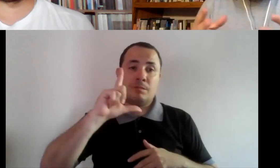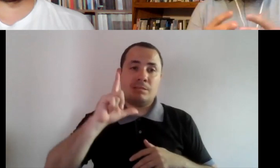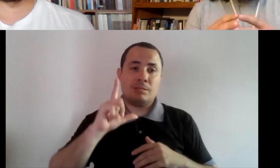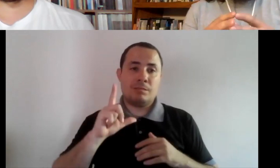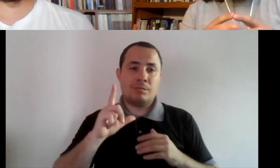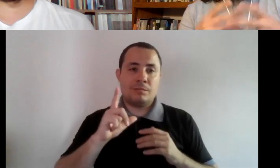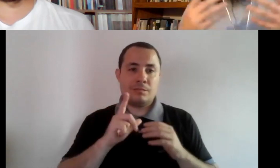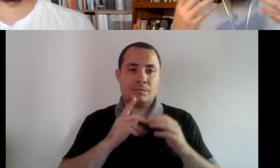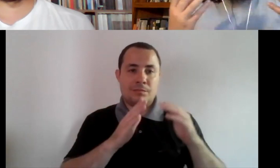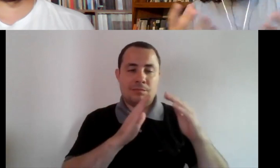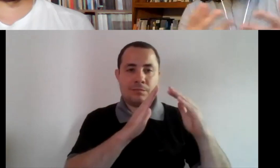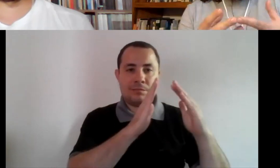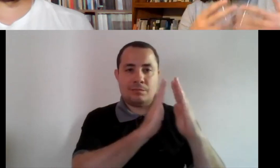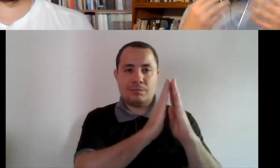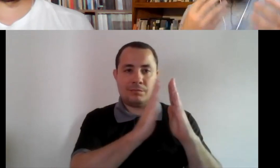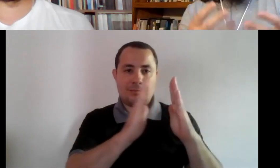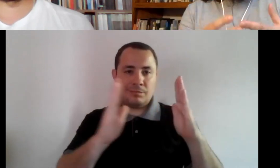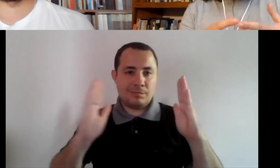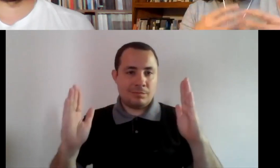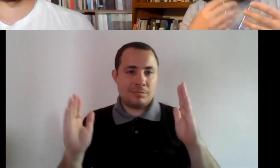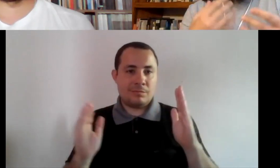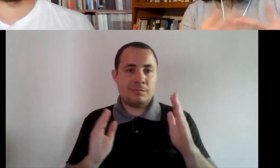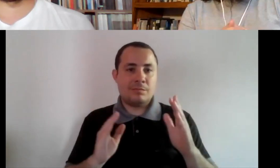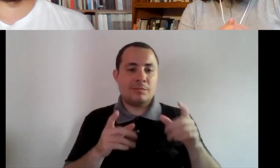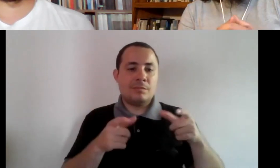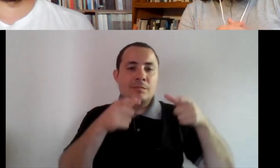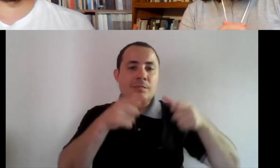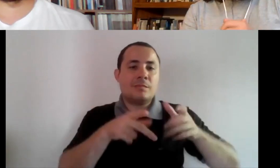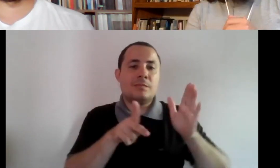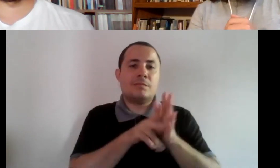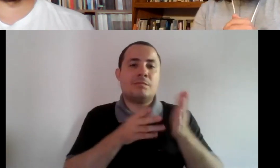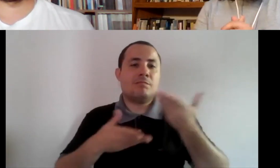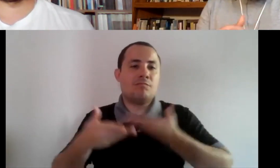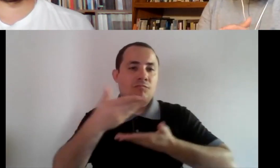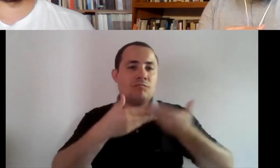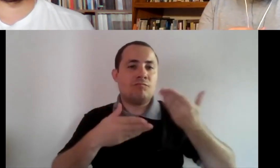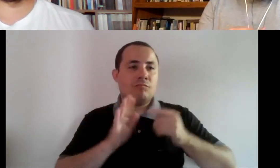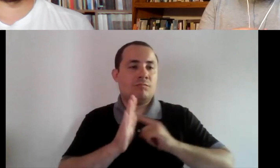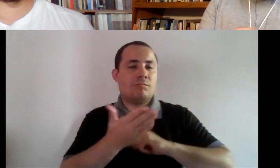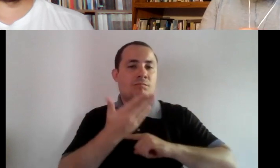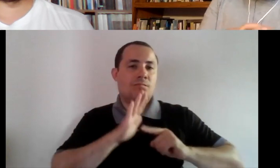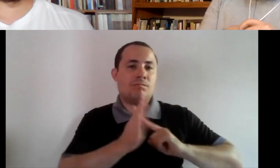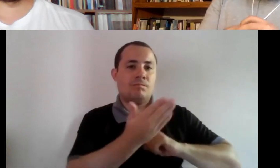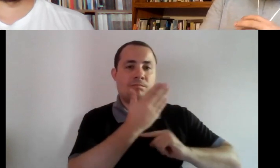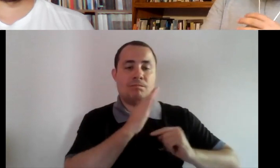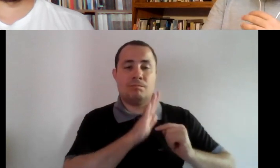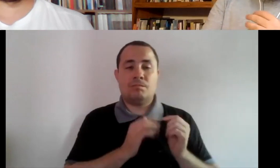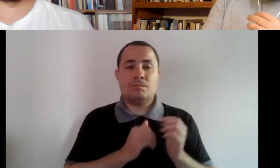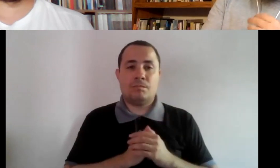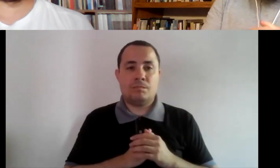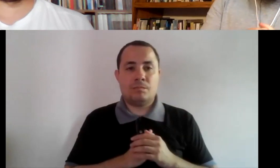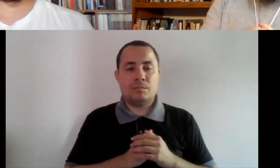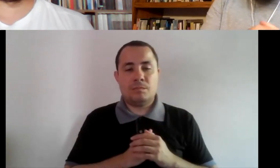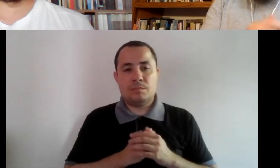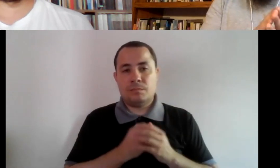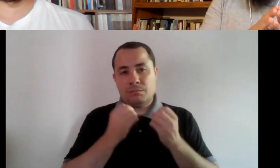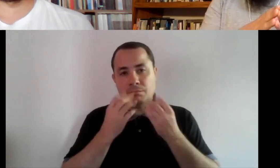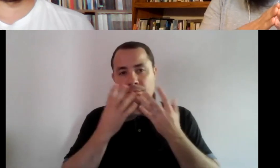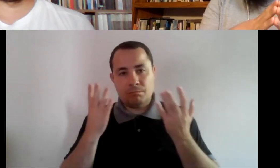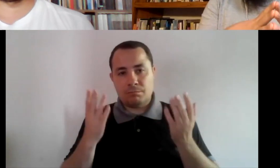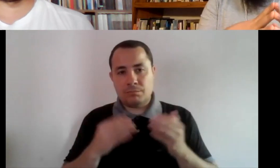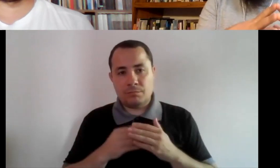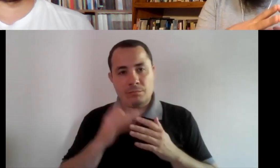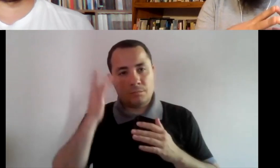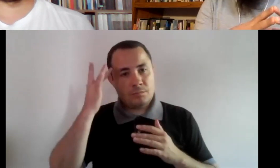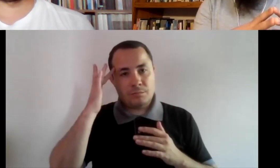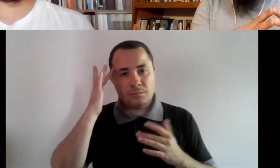biblioteca, principalmente, um espaço de troca, um espaço receptivo, né? E, enfim, não sei, acho que era